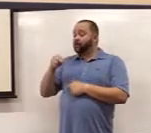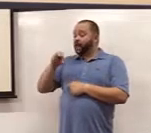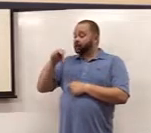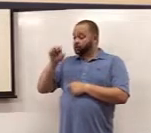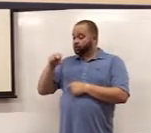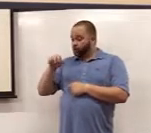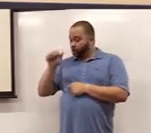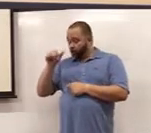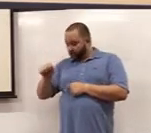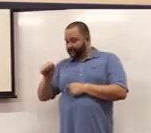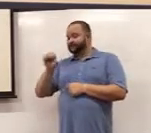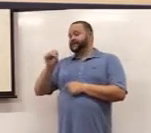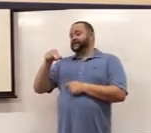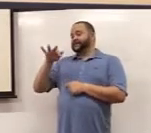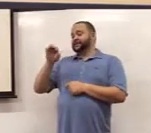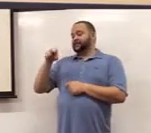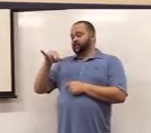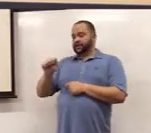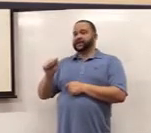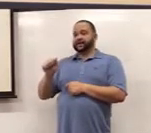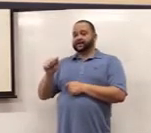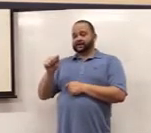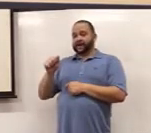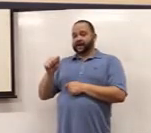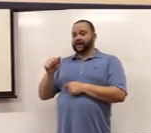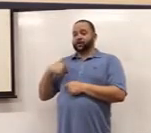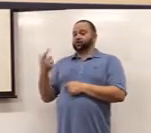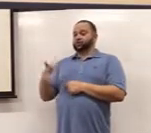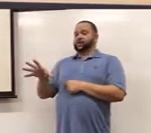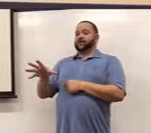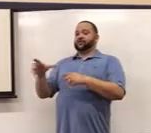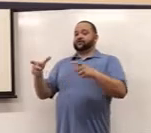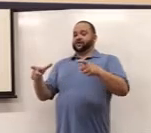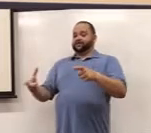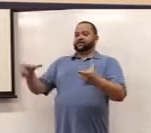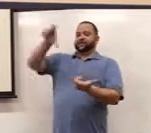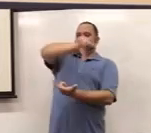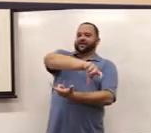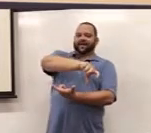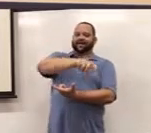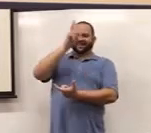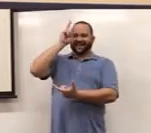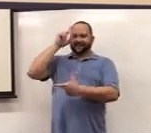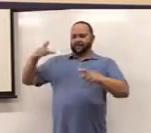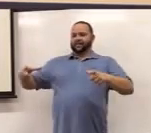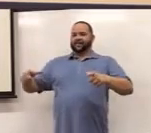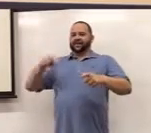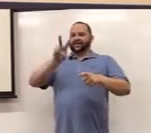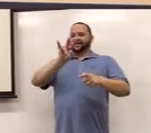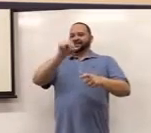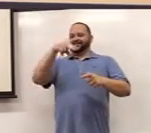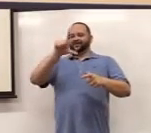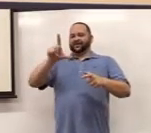nona sinfonia caiba num lado inteiro do disco. Eu não quero mais ter que levantar e virar o disco, porque eu não vi isso, eu tinha que virar o disco, né? Nunca vi isso que